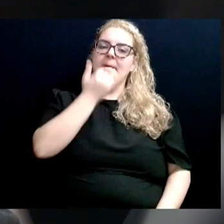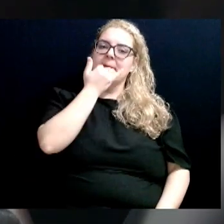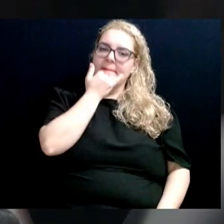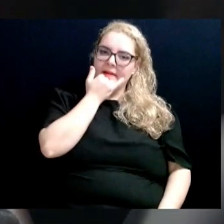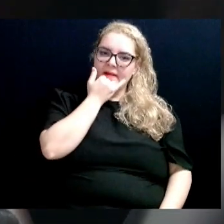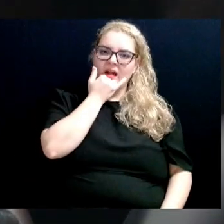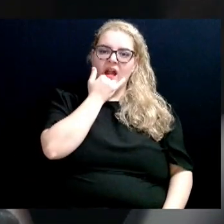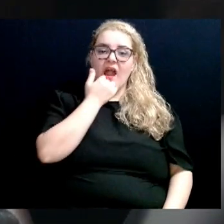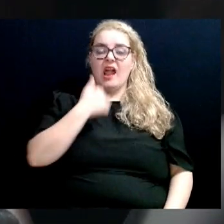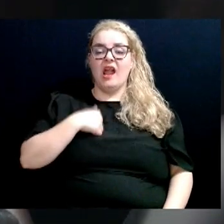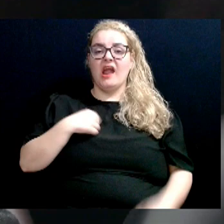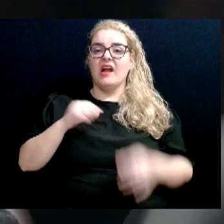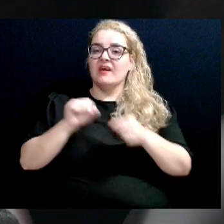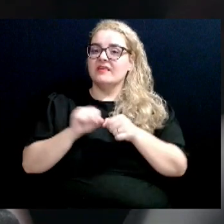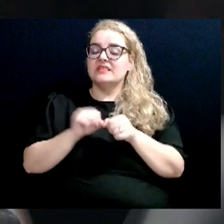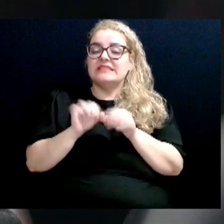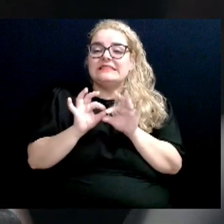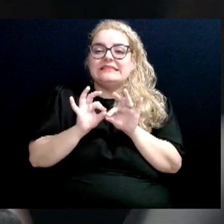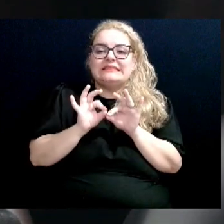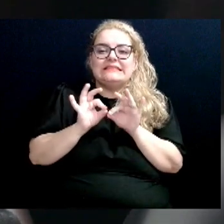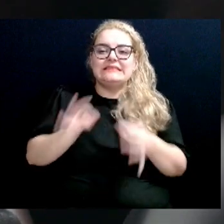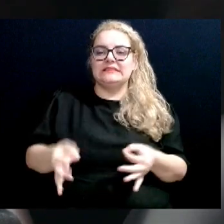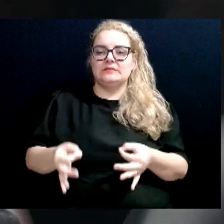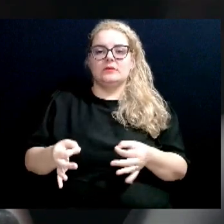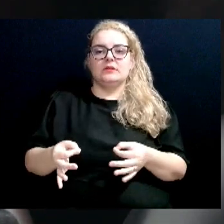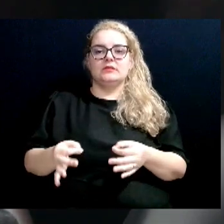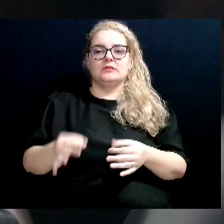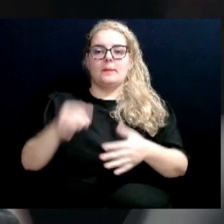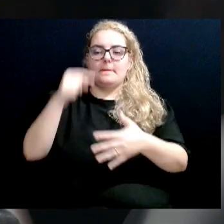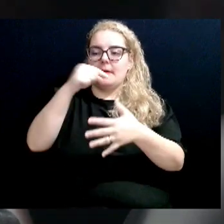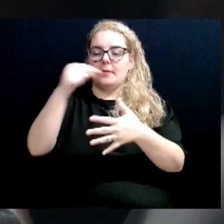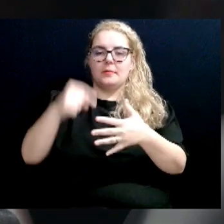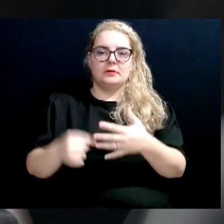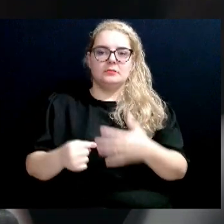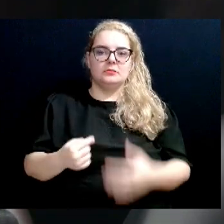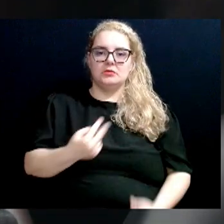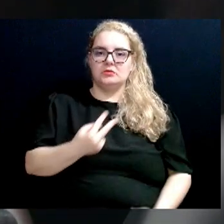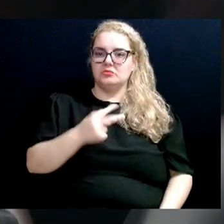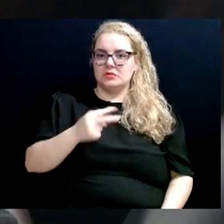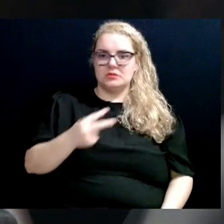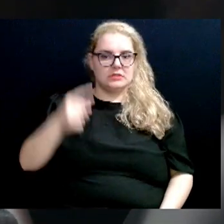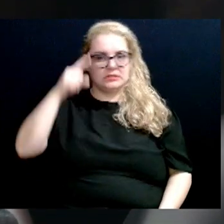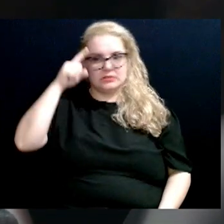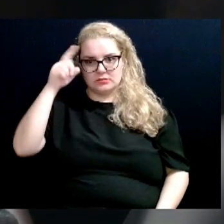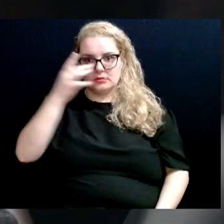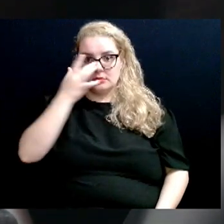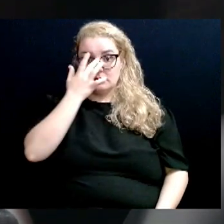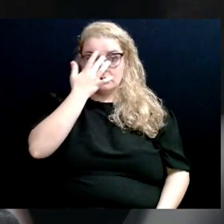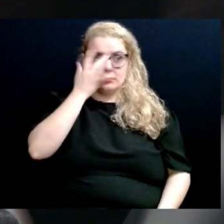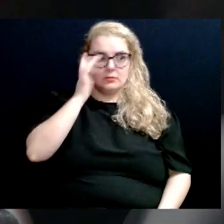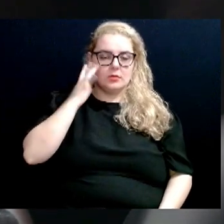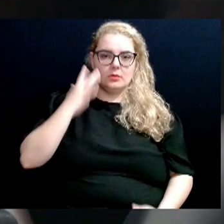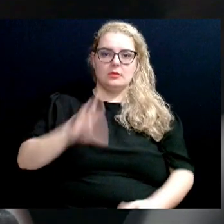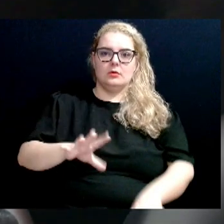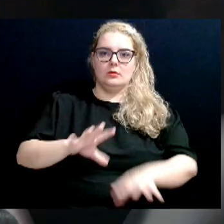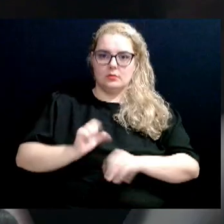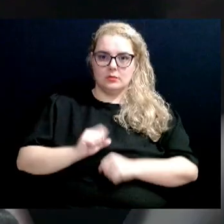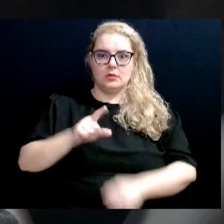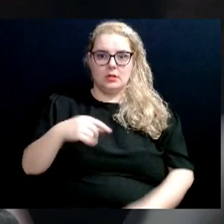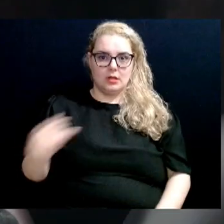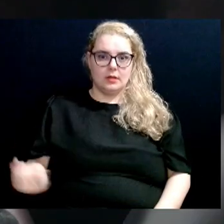algo extremamente pontual para você às vezes usar 2 vezes no dia, porque eu acho que a adesão é muito importante,